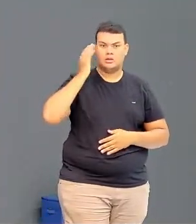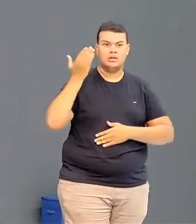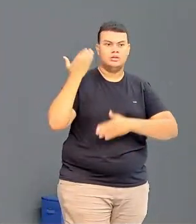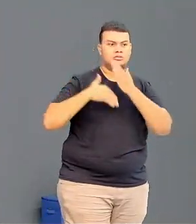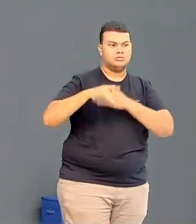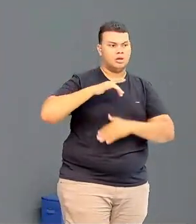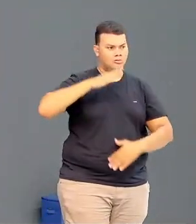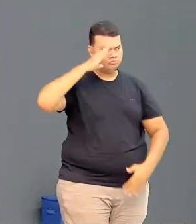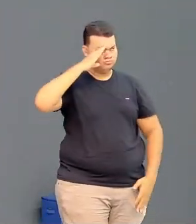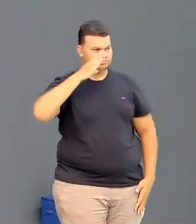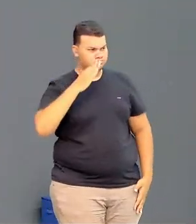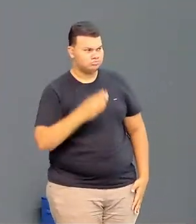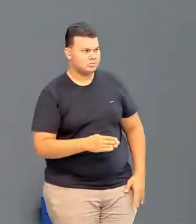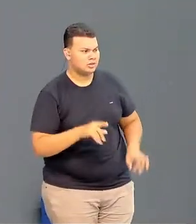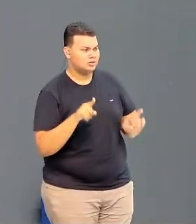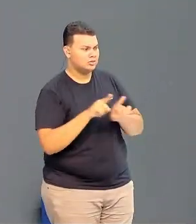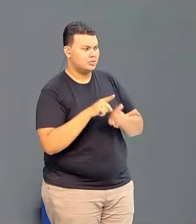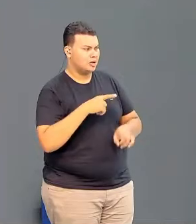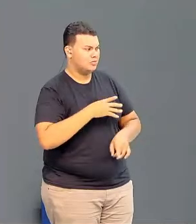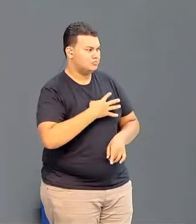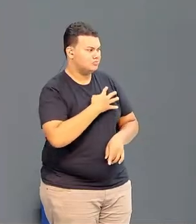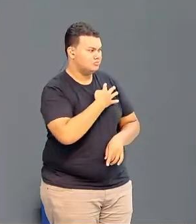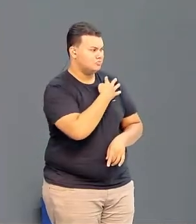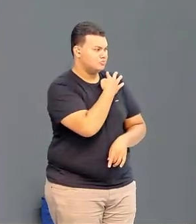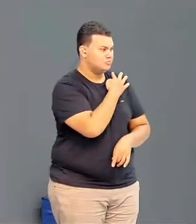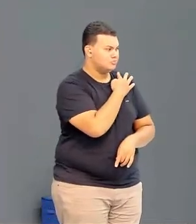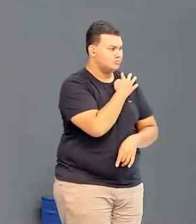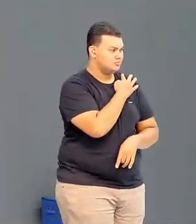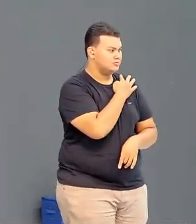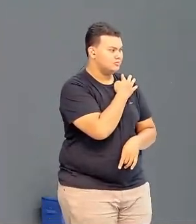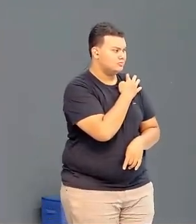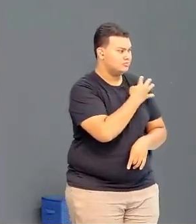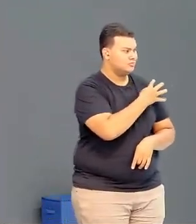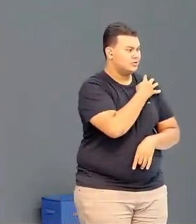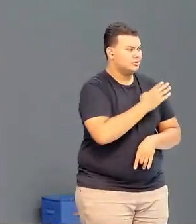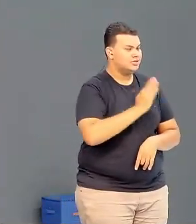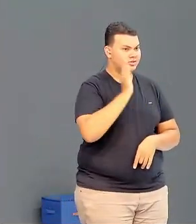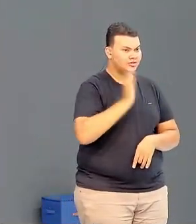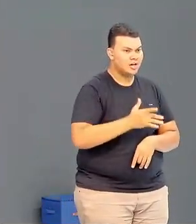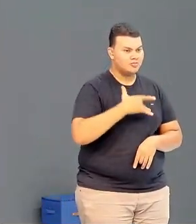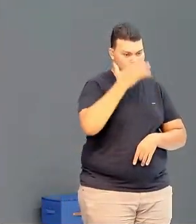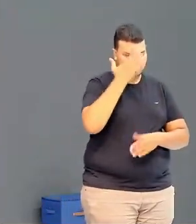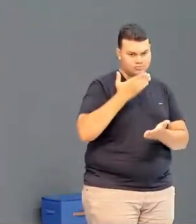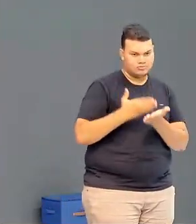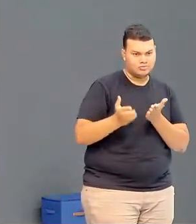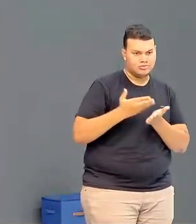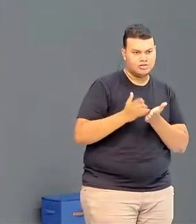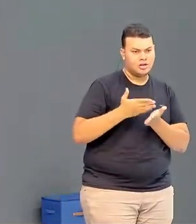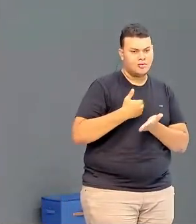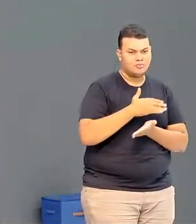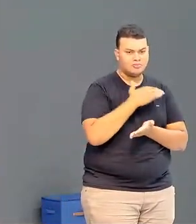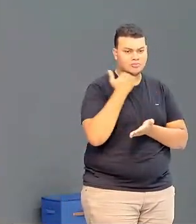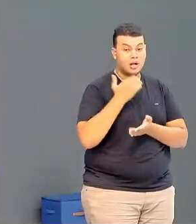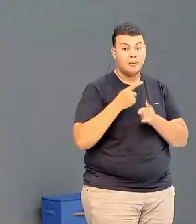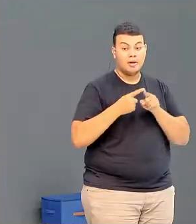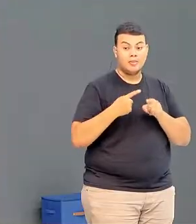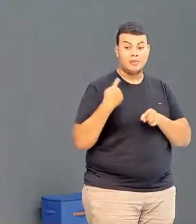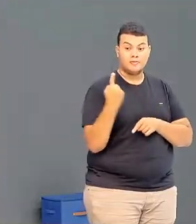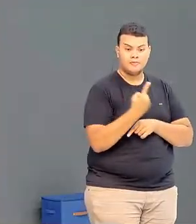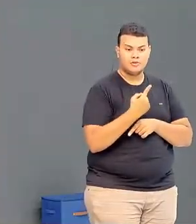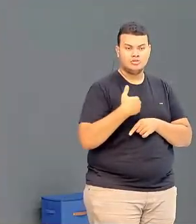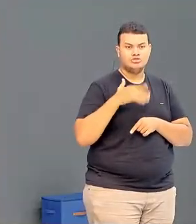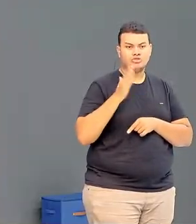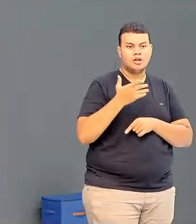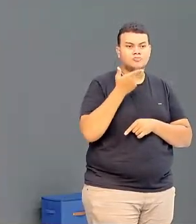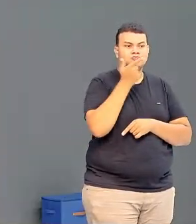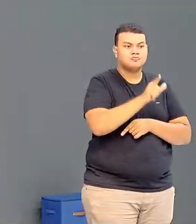lá, os nazistas com os japoneses, muitos foram capturados, muitos foram mortos, mas muitos conseguiram